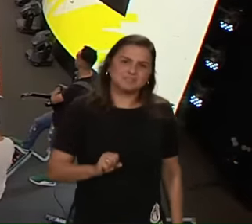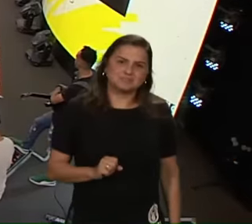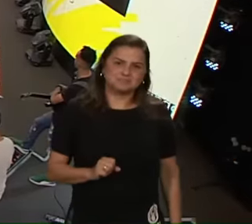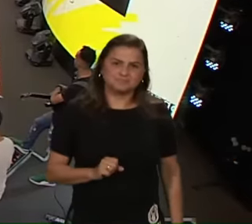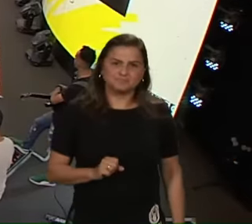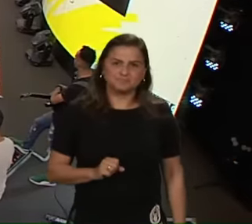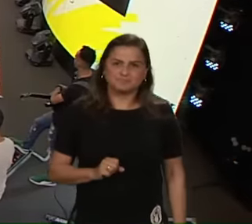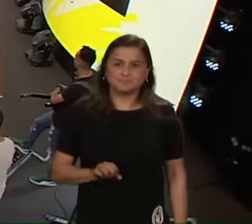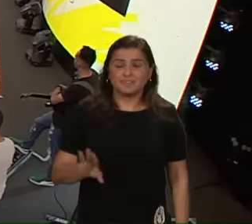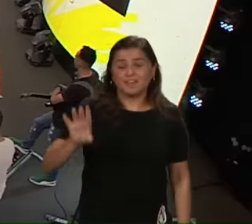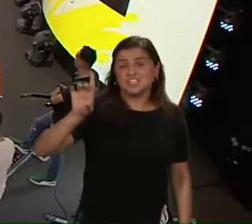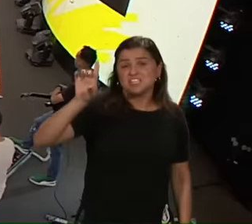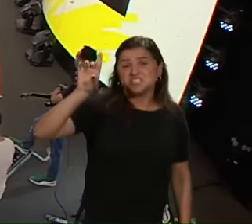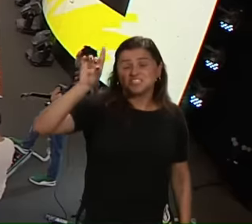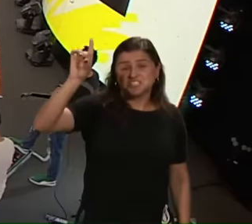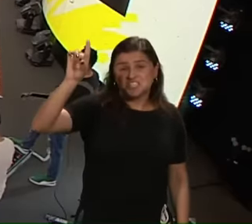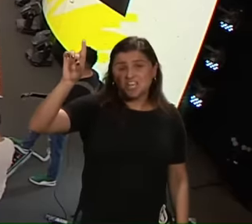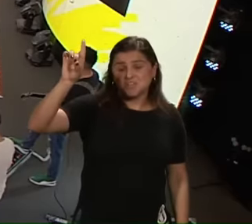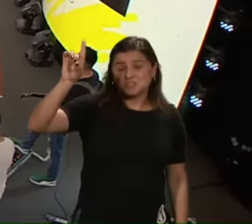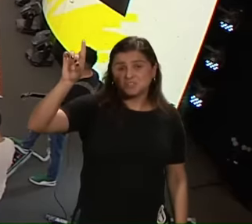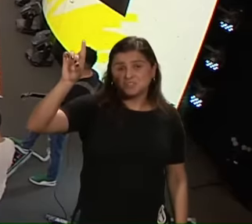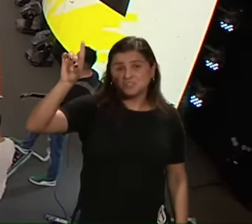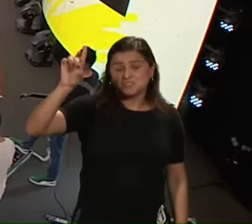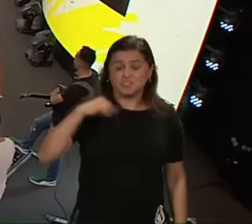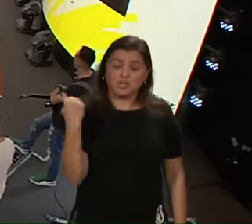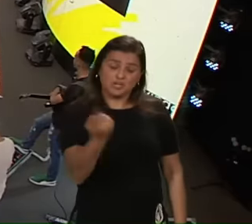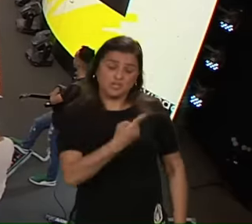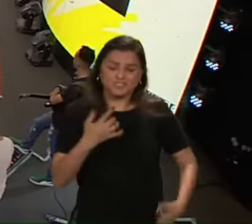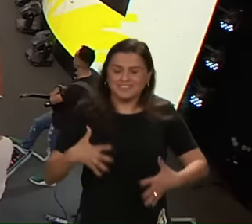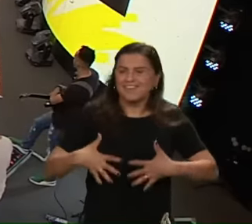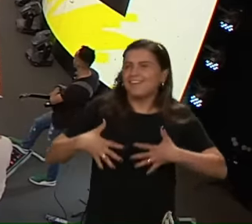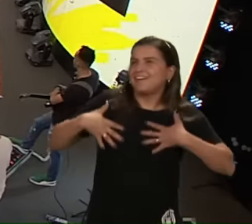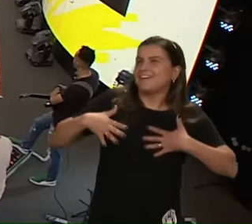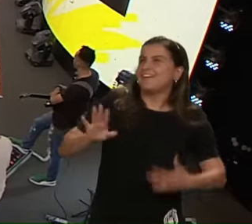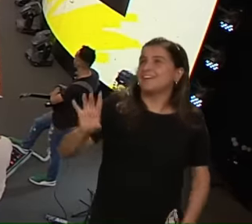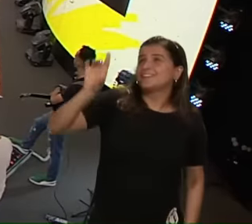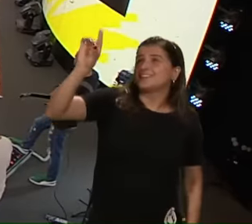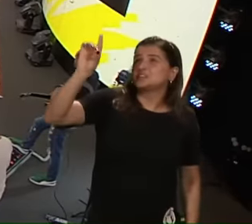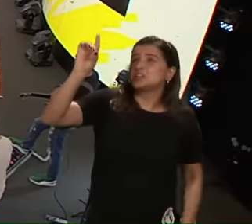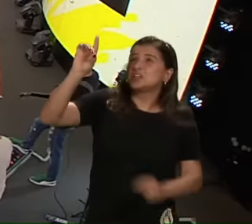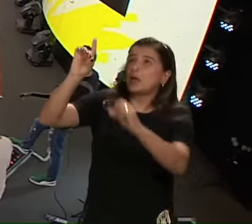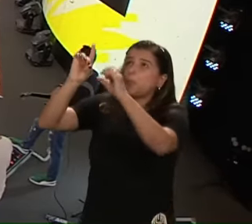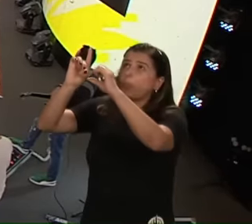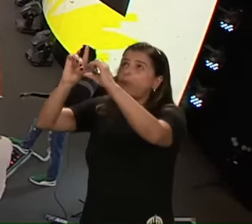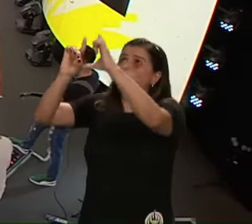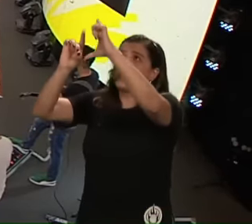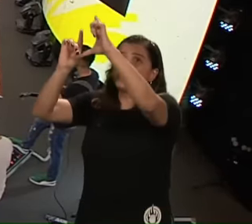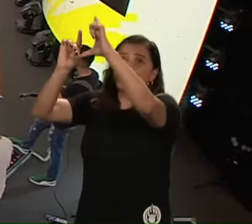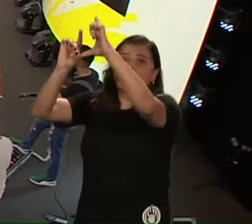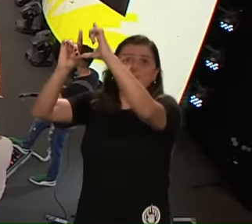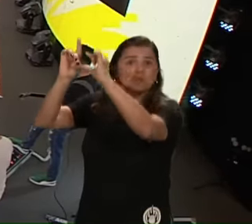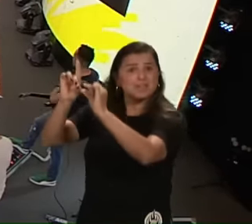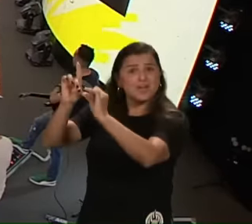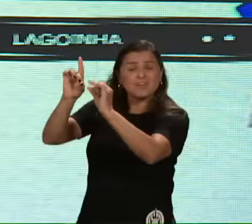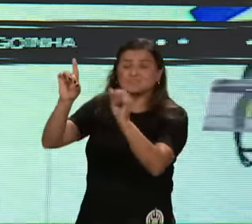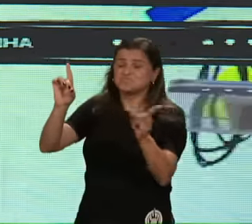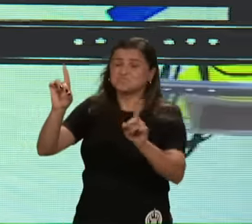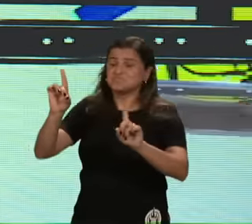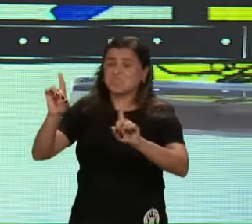Deus não vai ficar maior se nós o agradarmos. Ele não vai ficar menor se deixarmos de